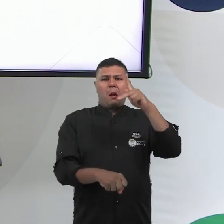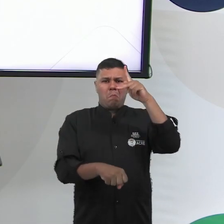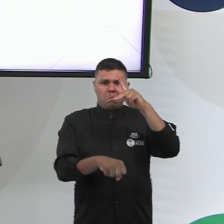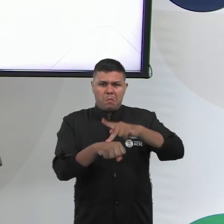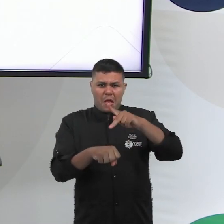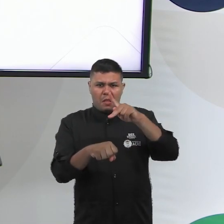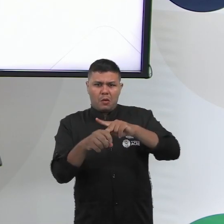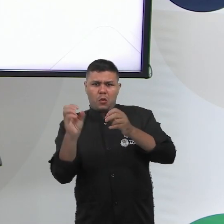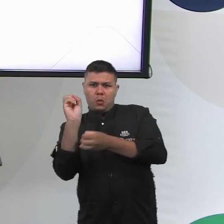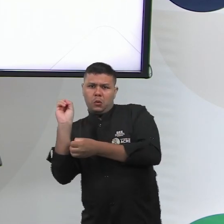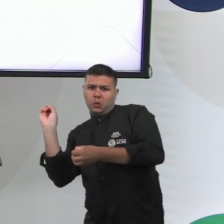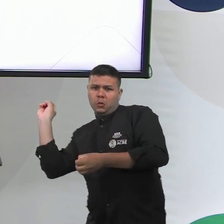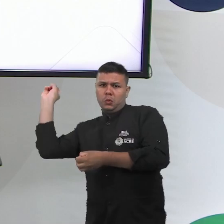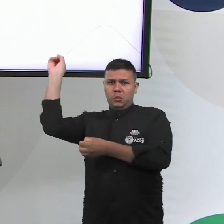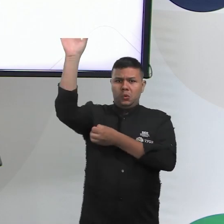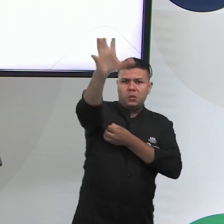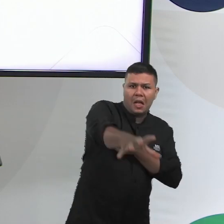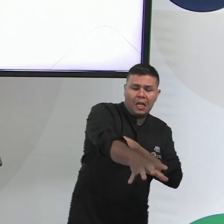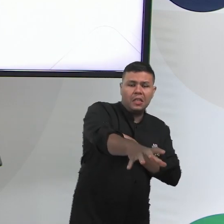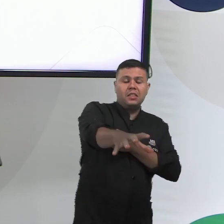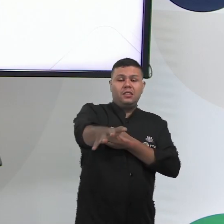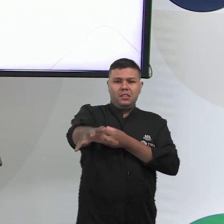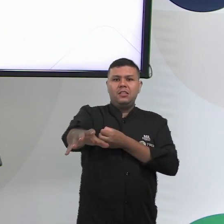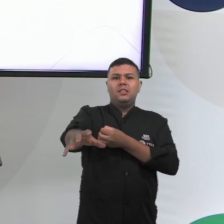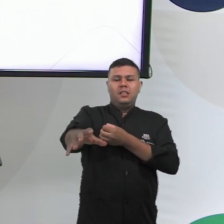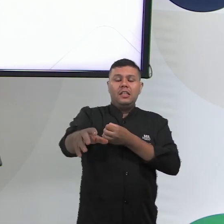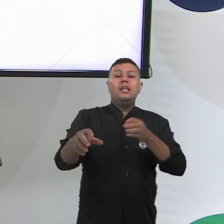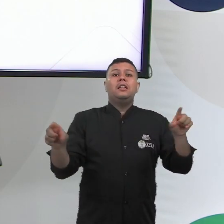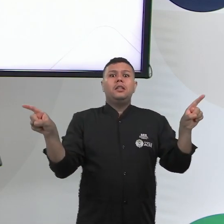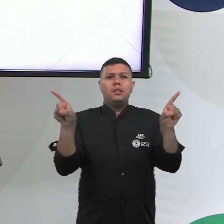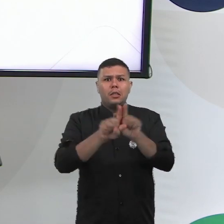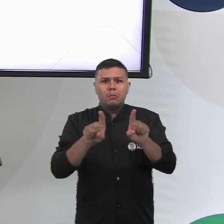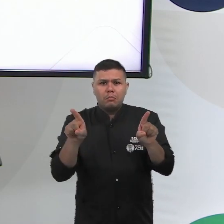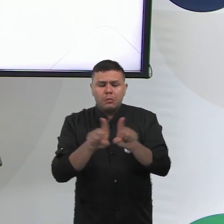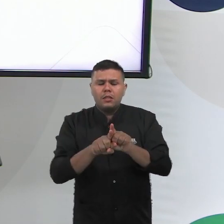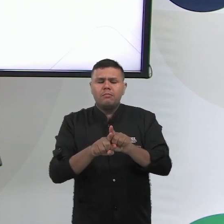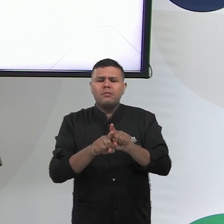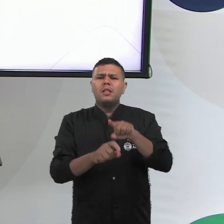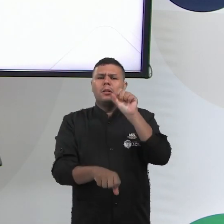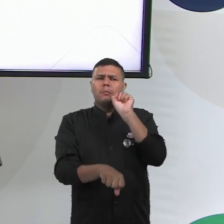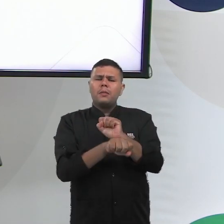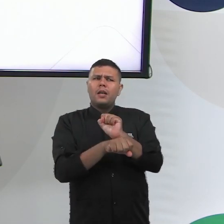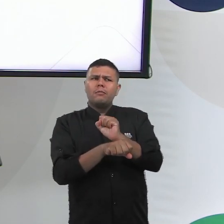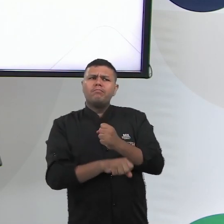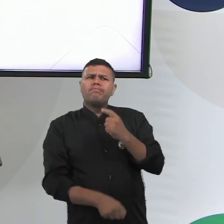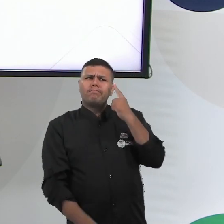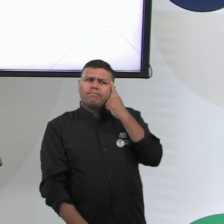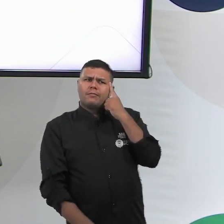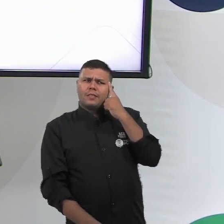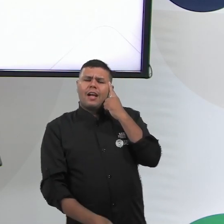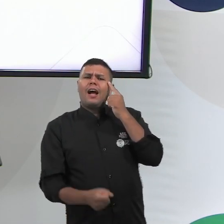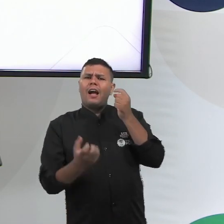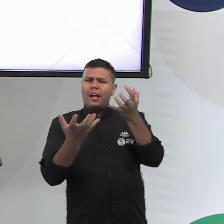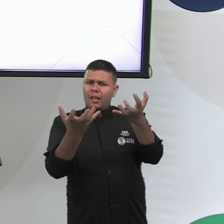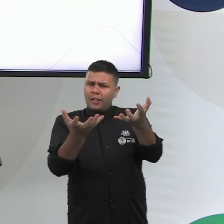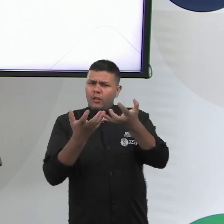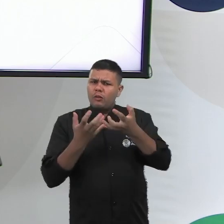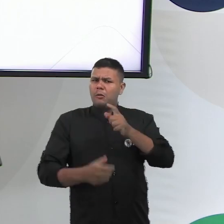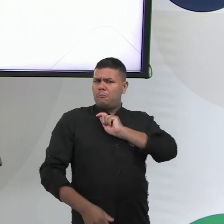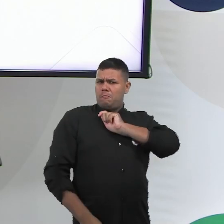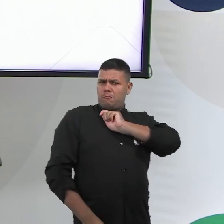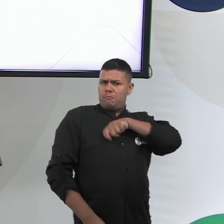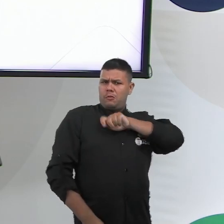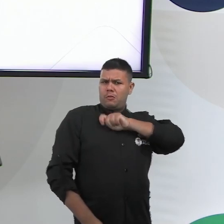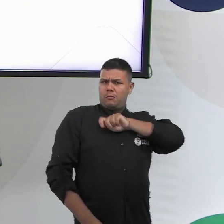outra construção, ele revida, Então ele para, pensa e diz, não, eu quero revidar. Então eles começam